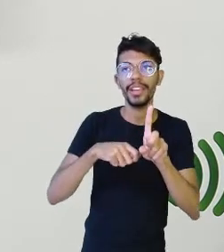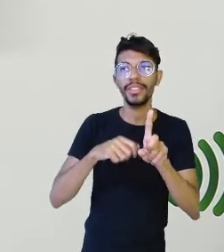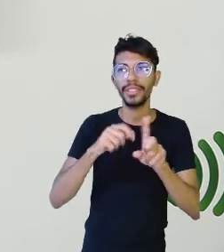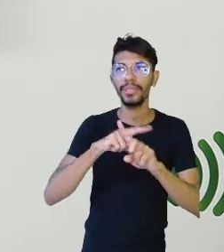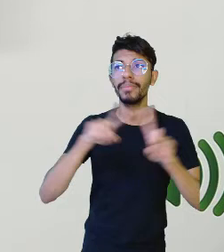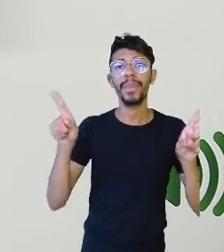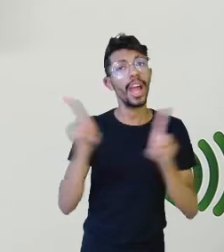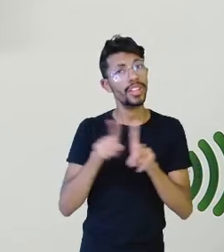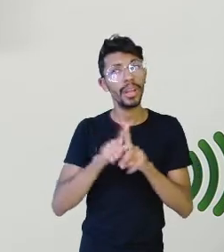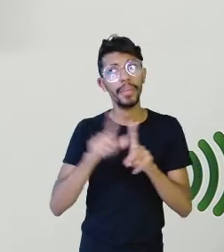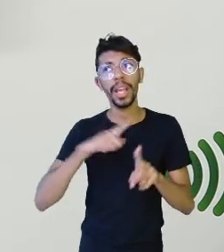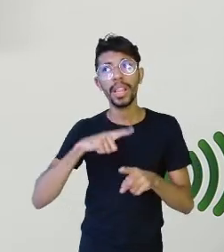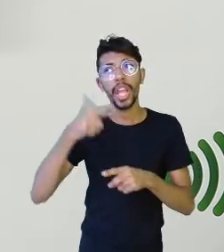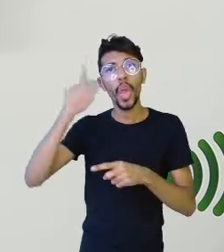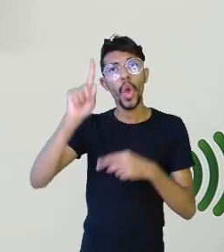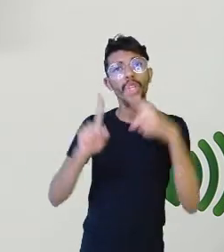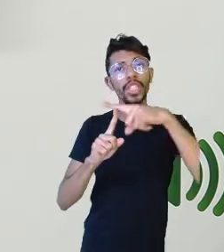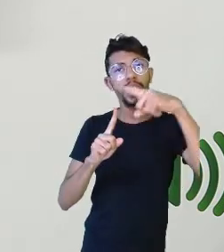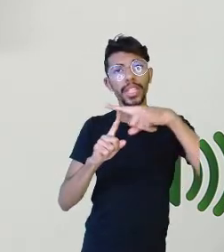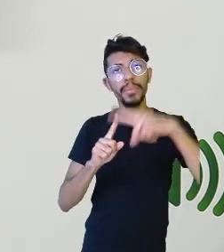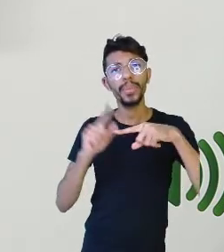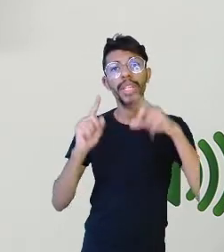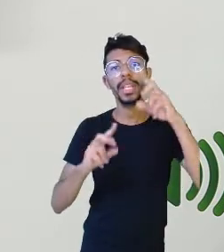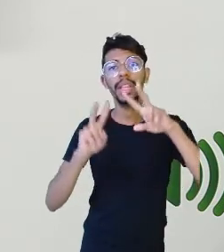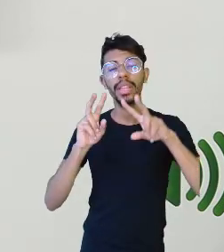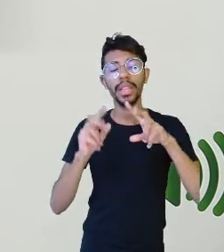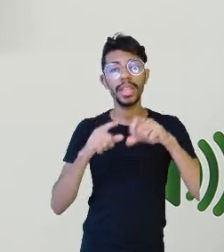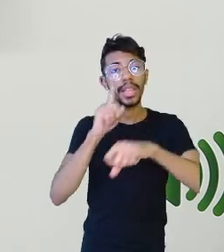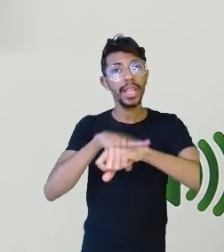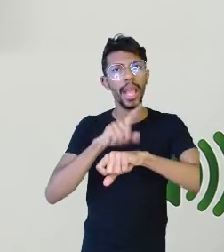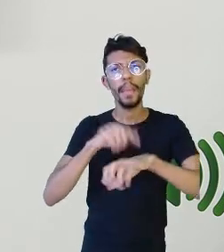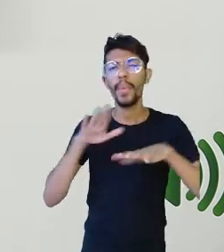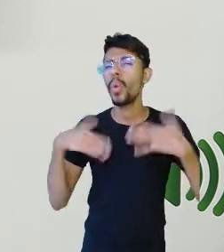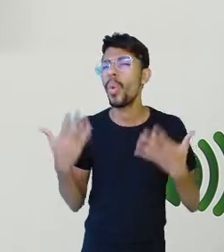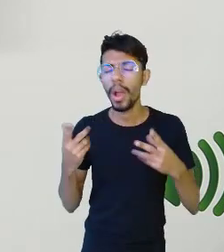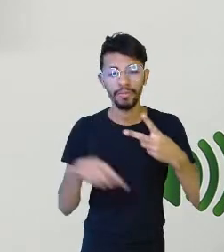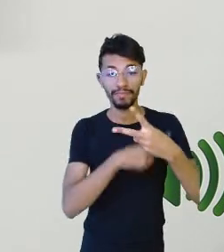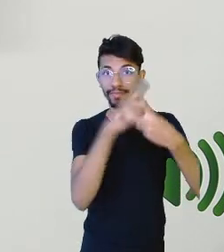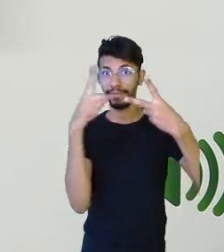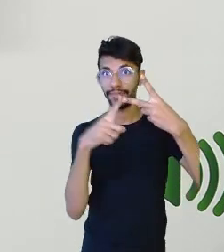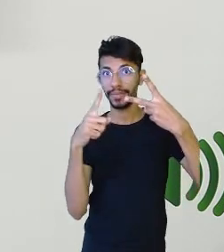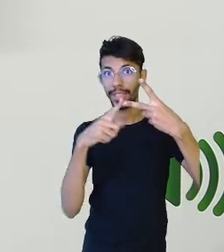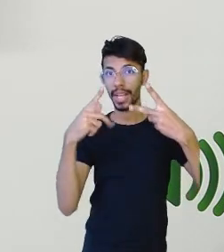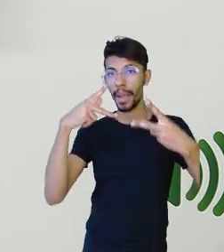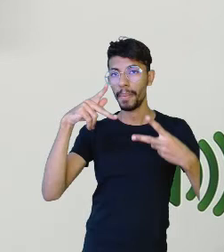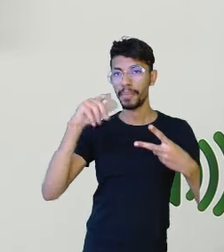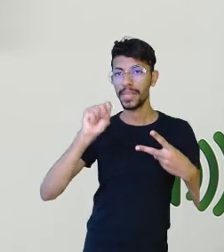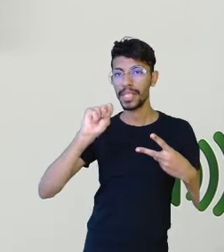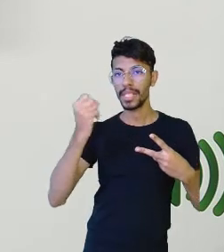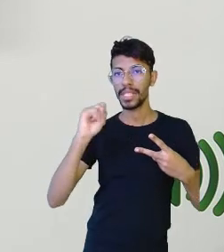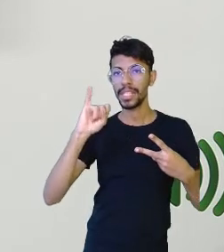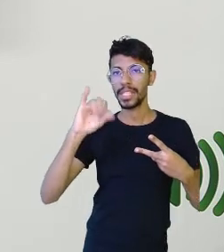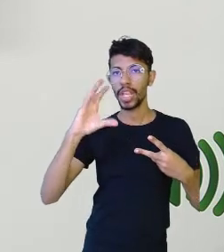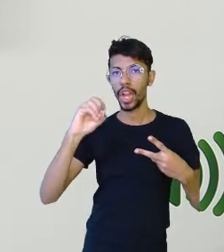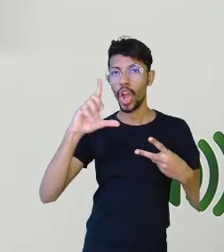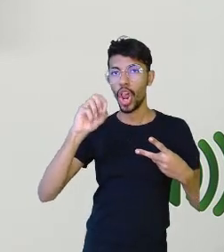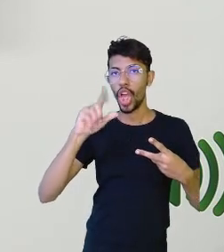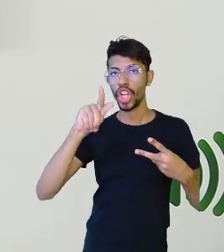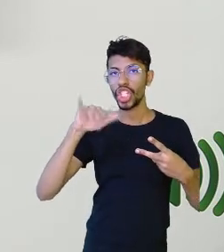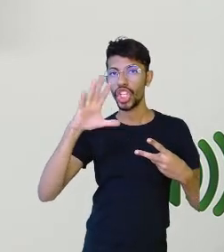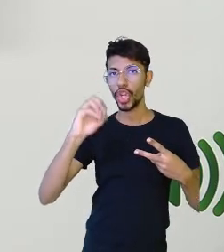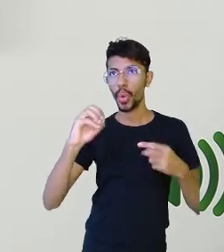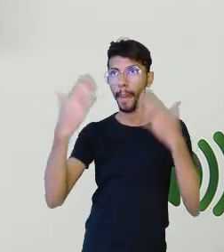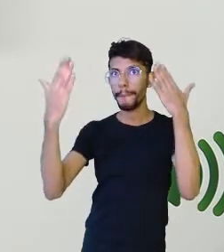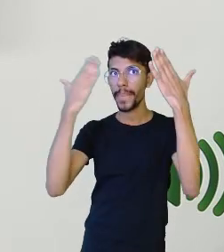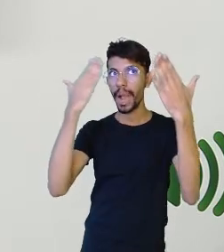outro tempo, que é o tempo psicológico, e não é a mesma coisa. Às vezes pode até acontecer de ter os